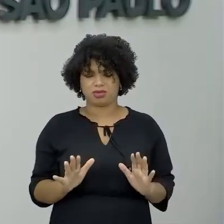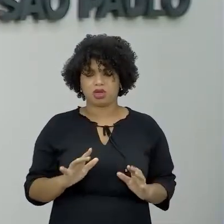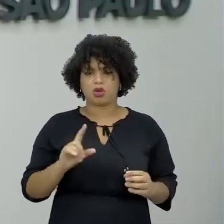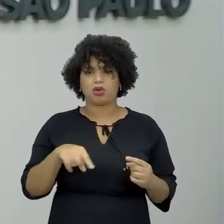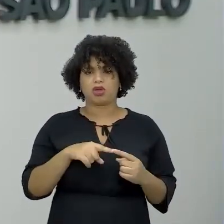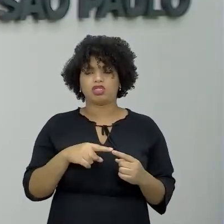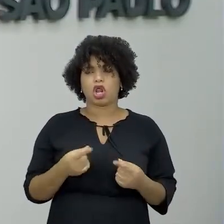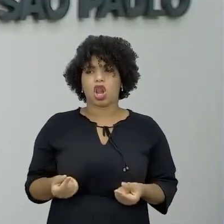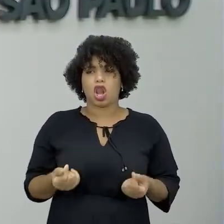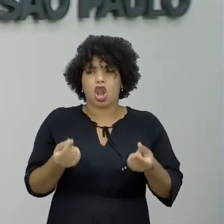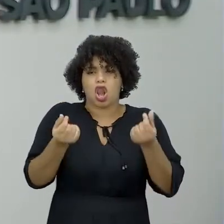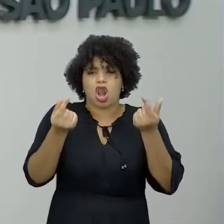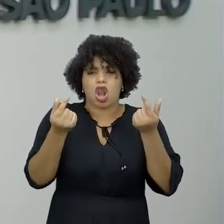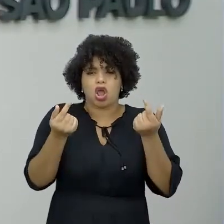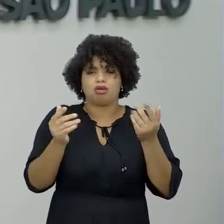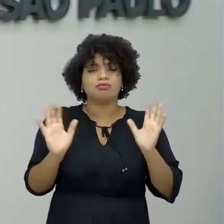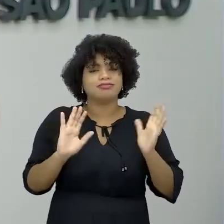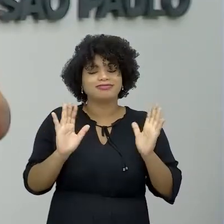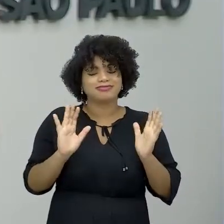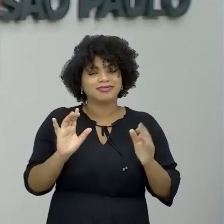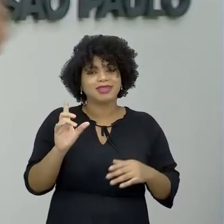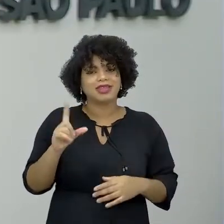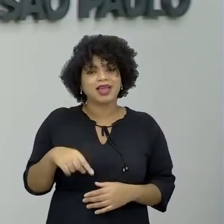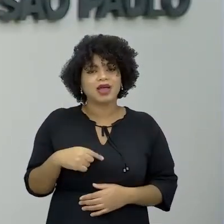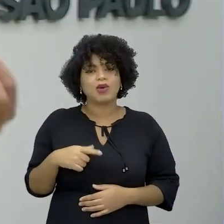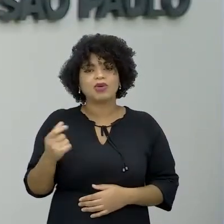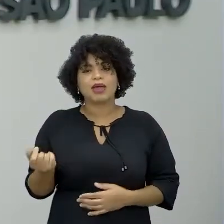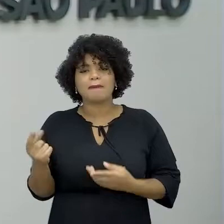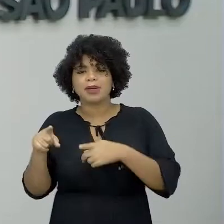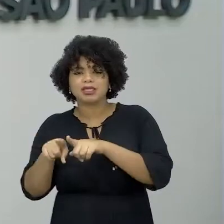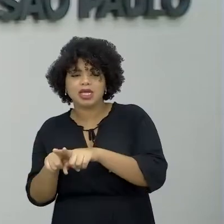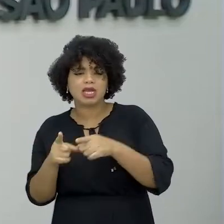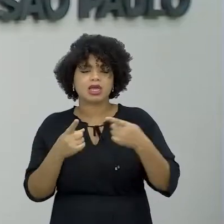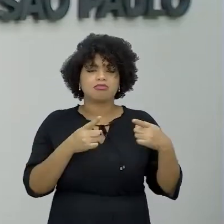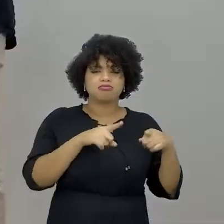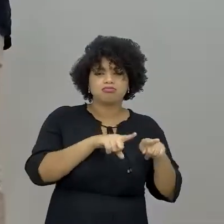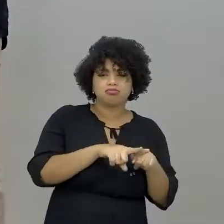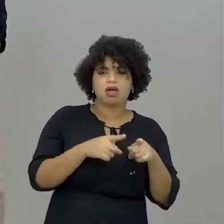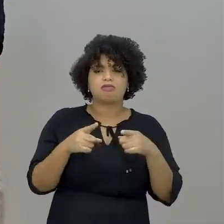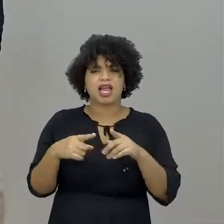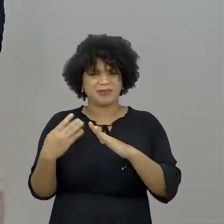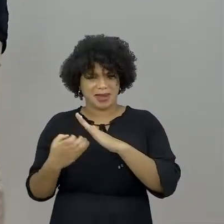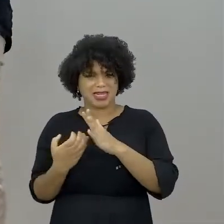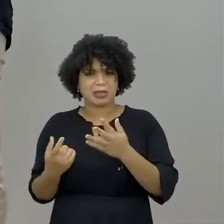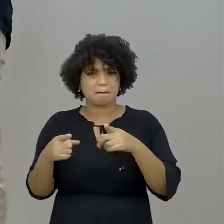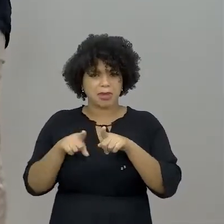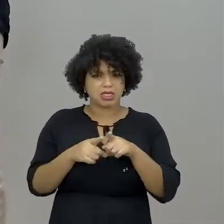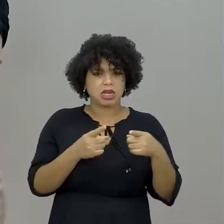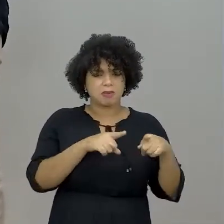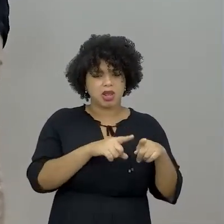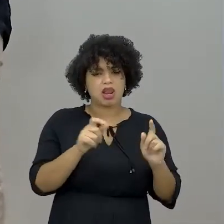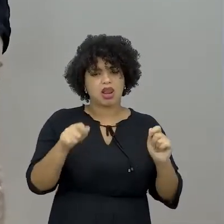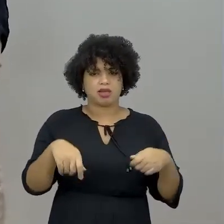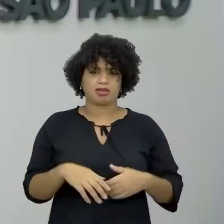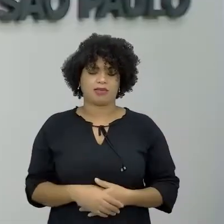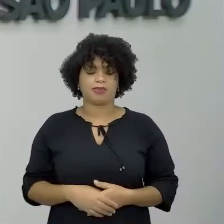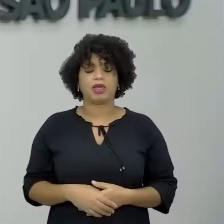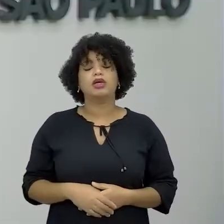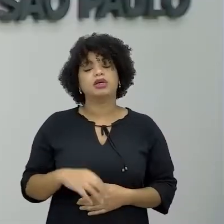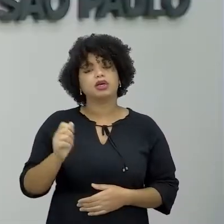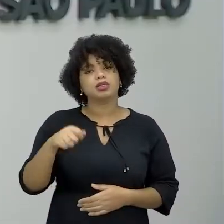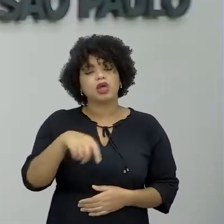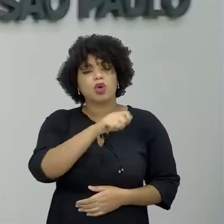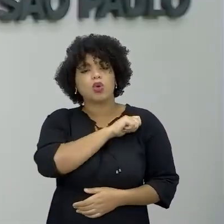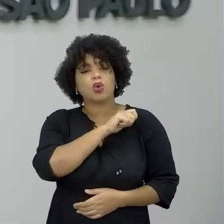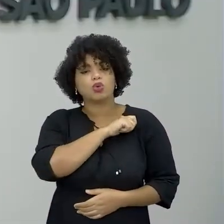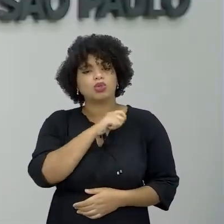solucionar problemas, tá? E ele vai depender de parcerias aí também. E uma coisa que é legal dentro desse eixo estruturante é que o estudante ele vai